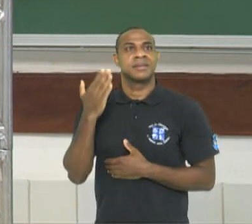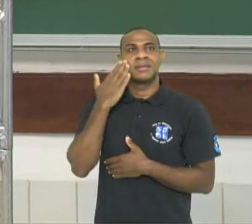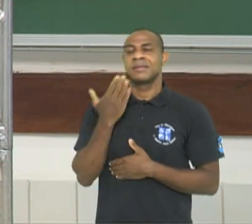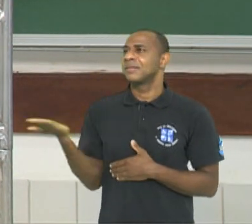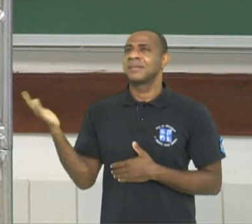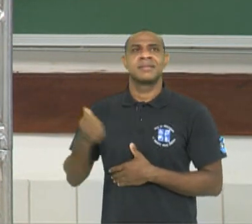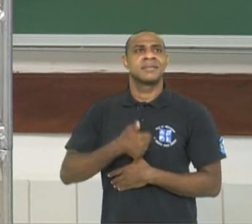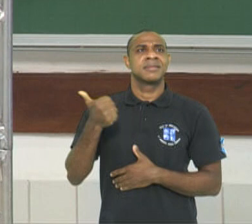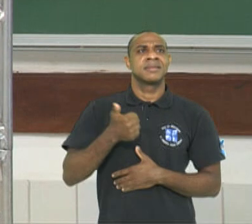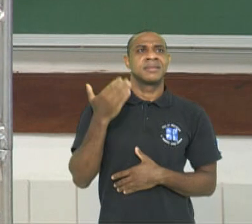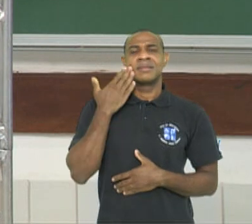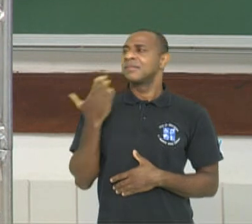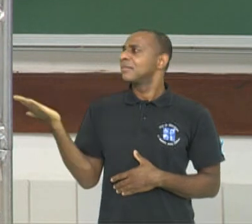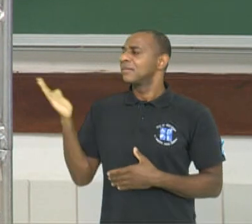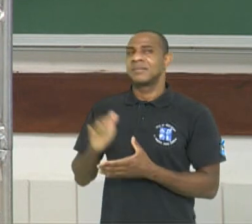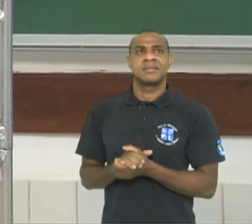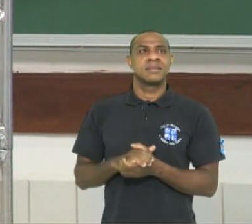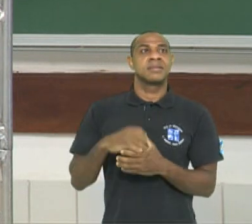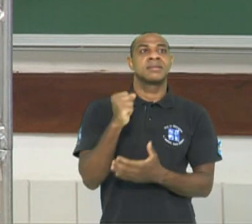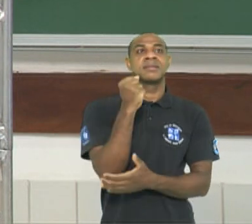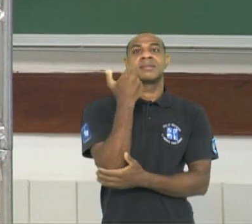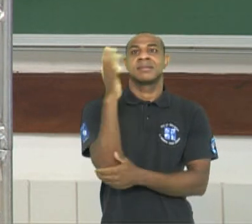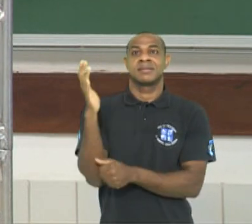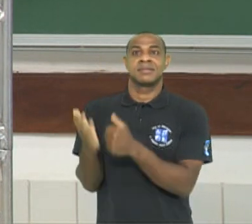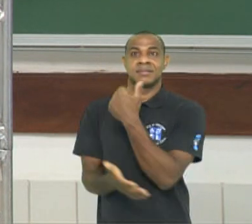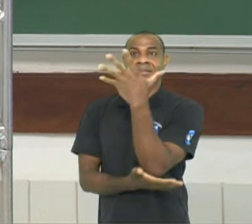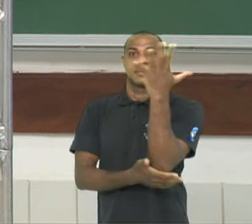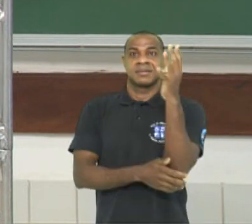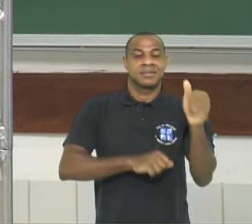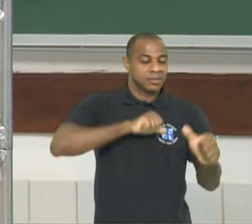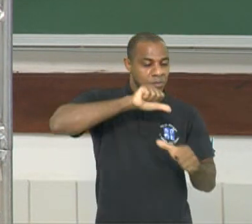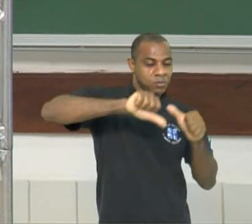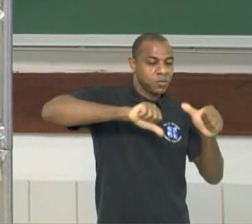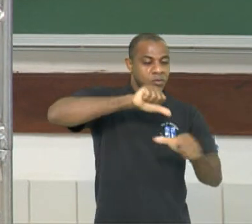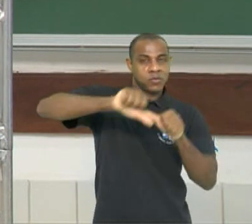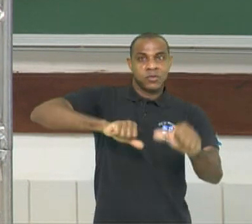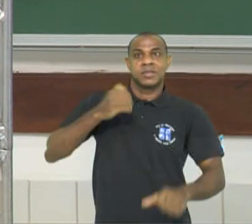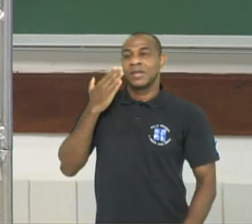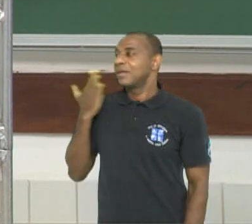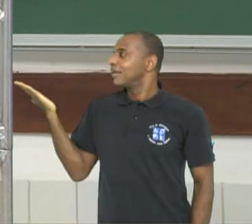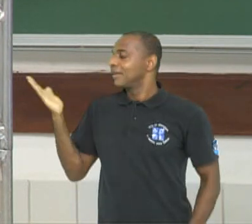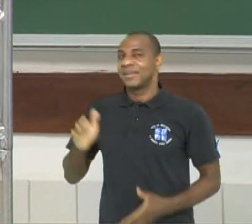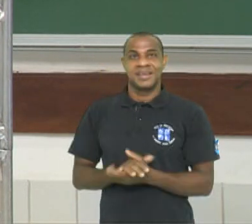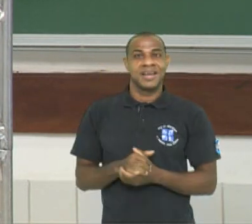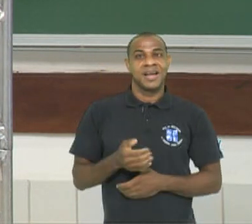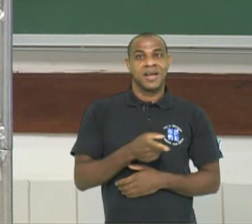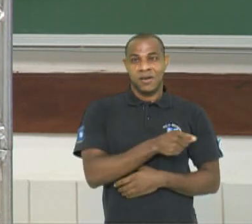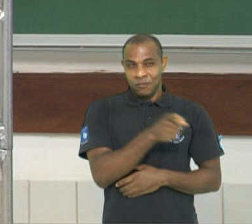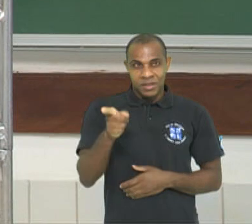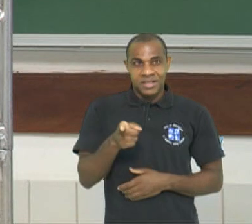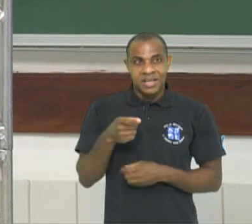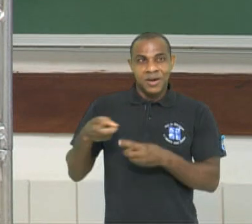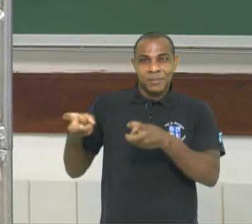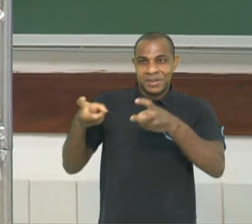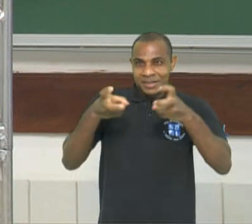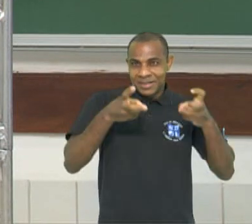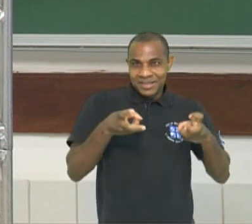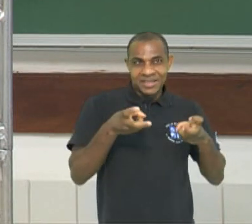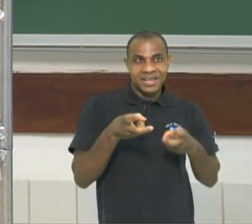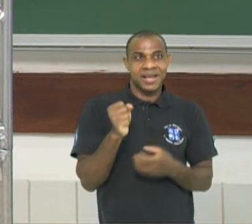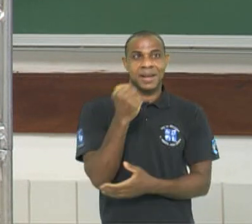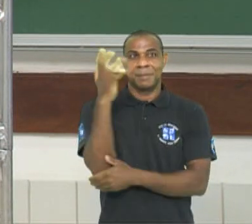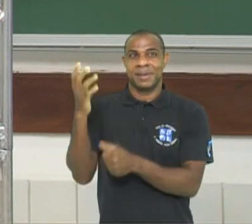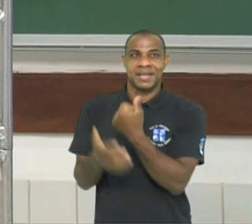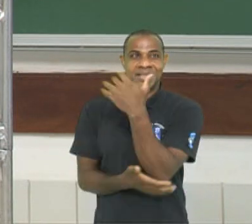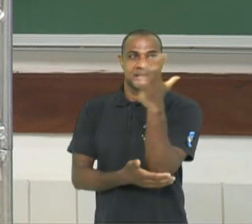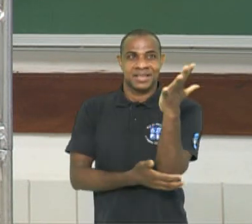coisa é reconhecer que as paisagens mudam, não é verdade? Você, certamente, ao observar uma paisagem